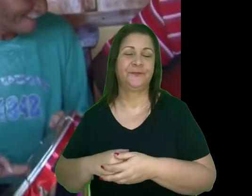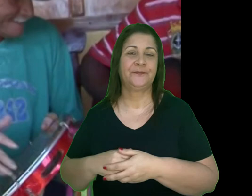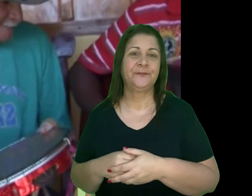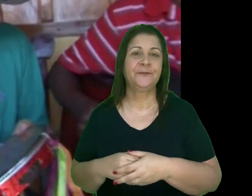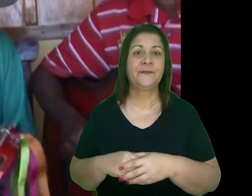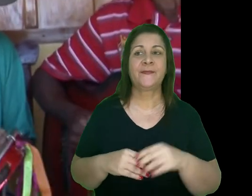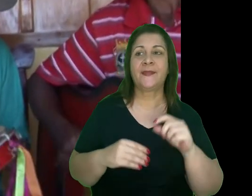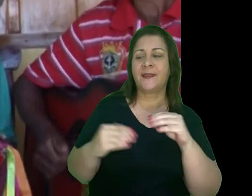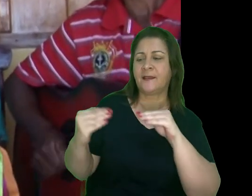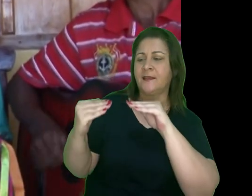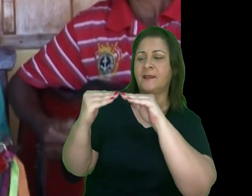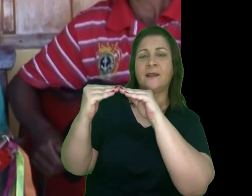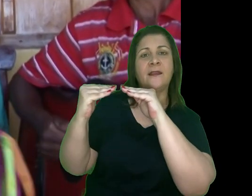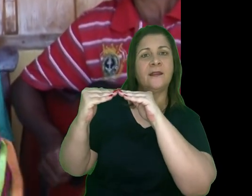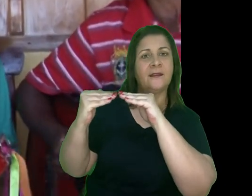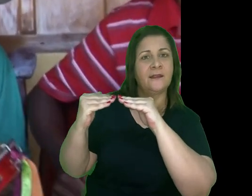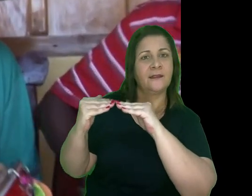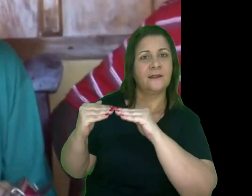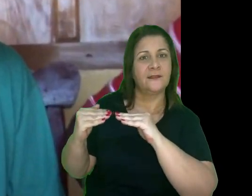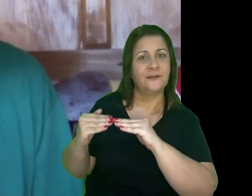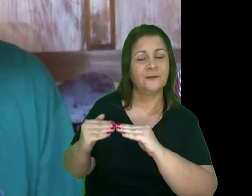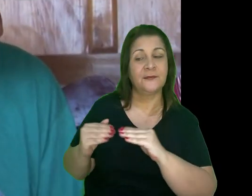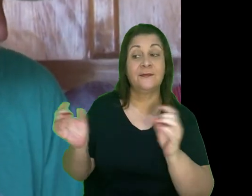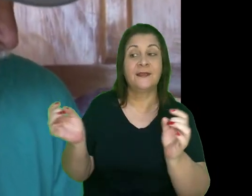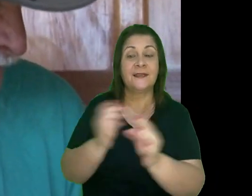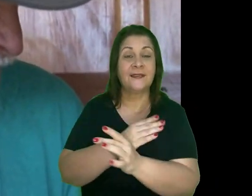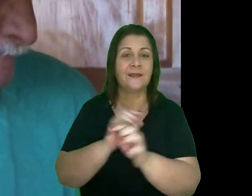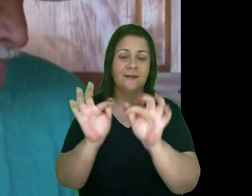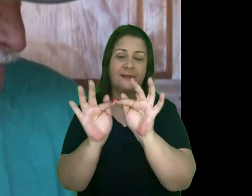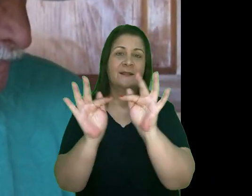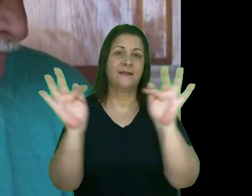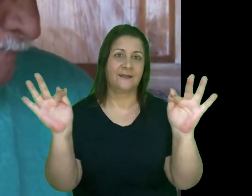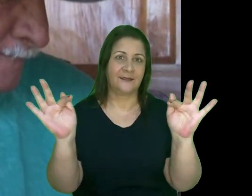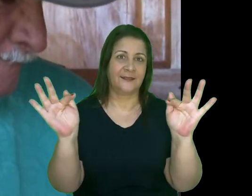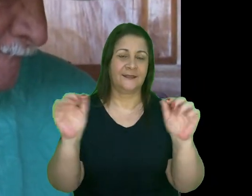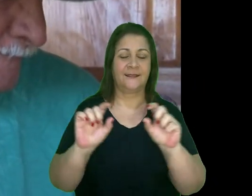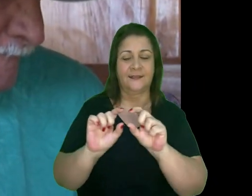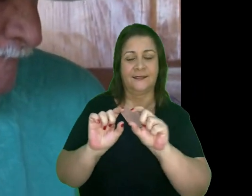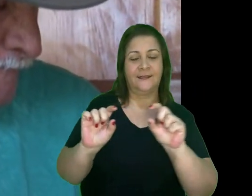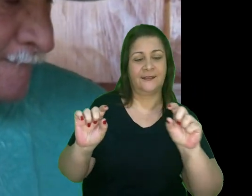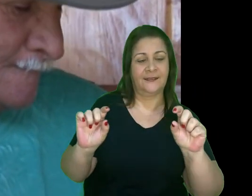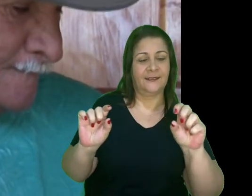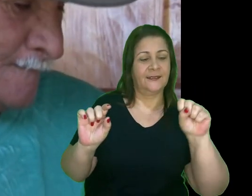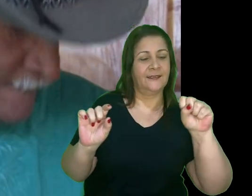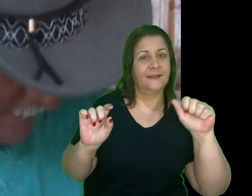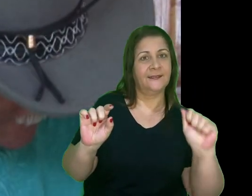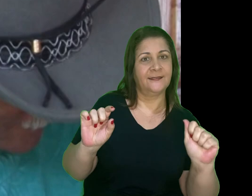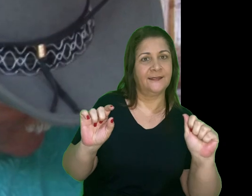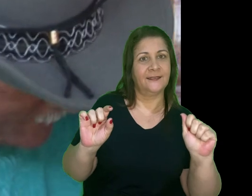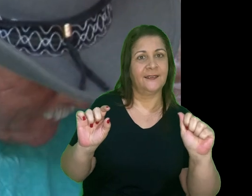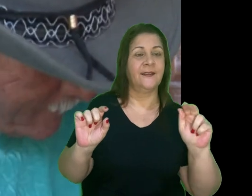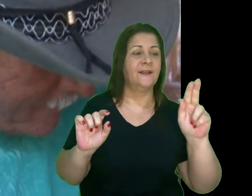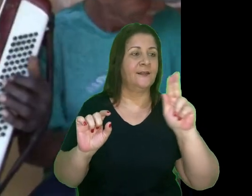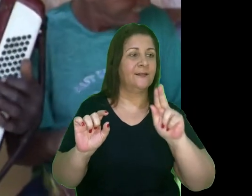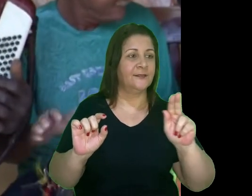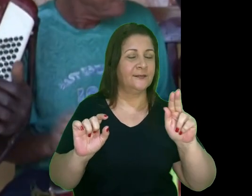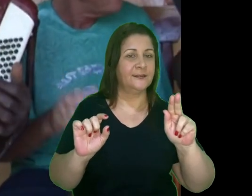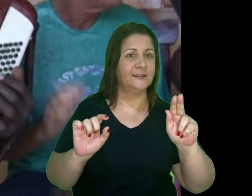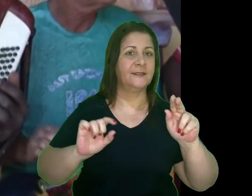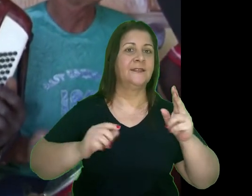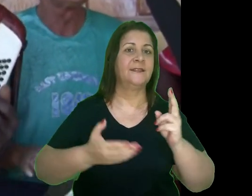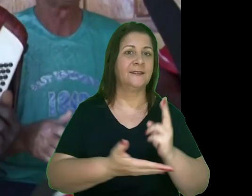chamam de linhas, que definem as rimas utilizadas para finalizar as frases. Na linha SA, as